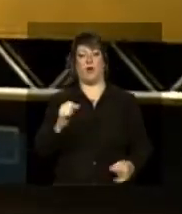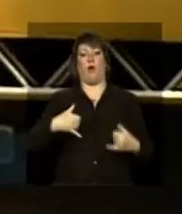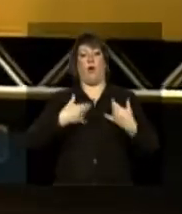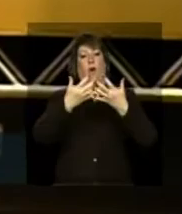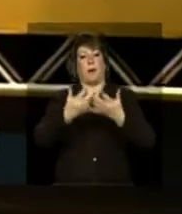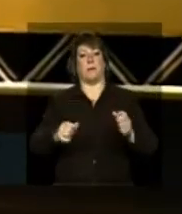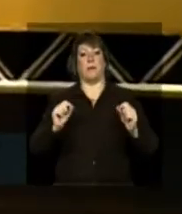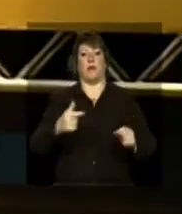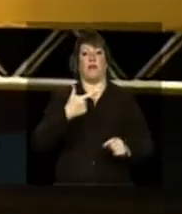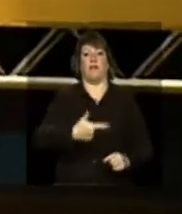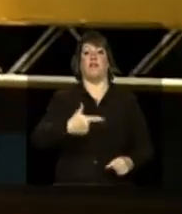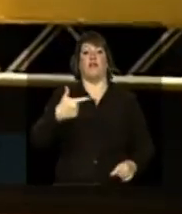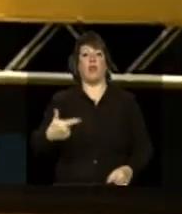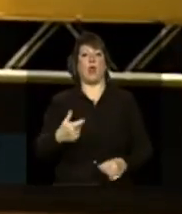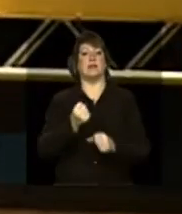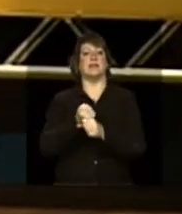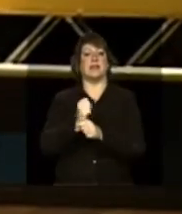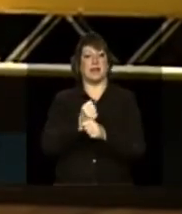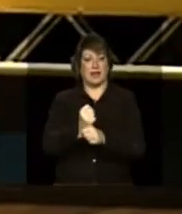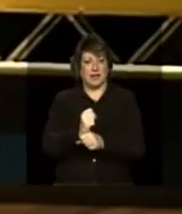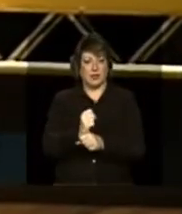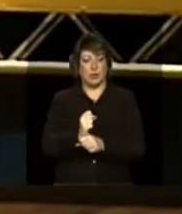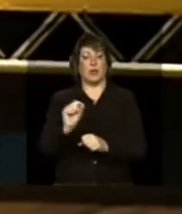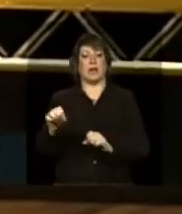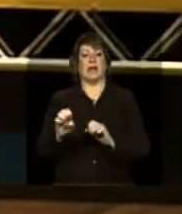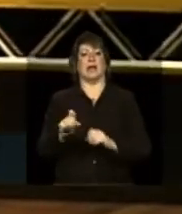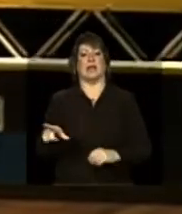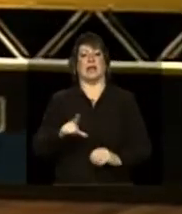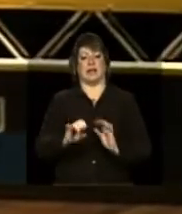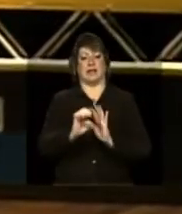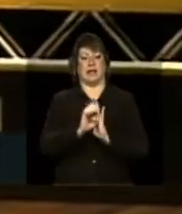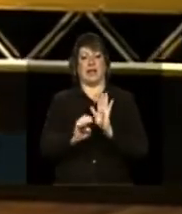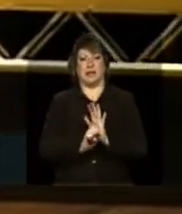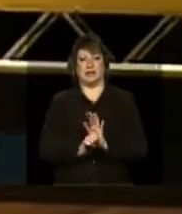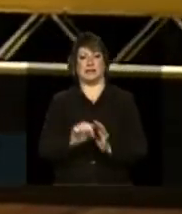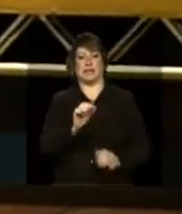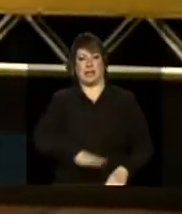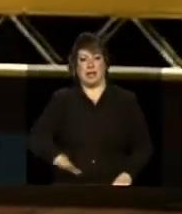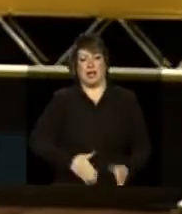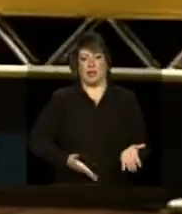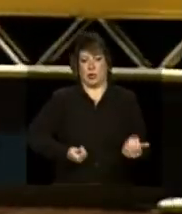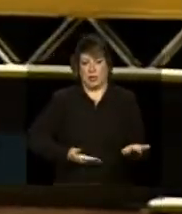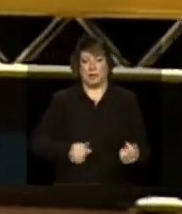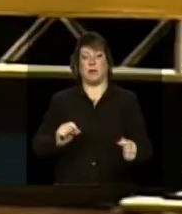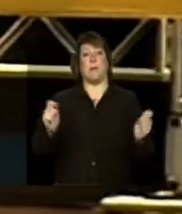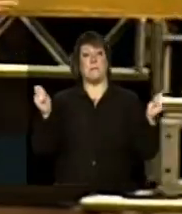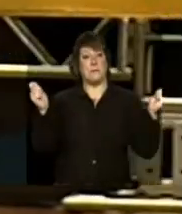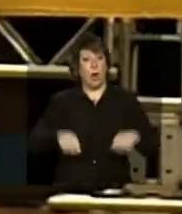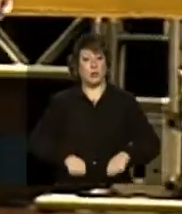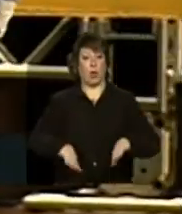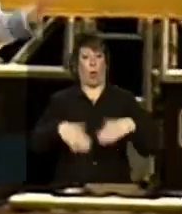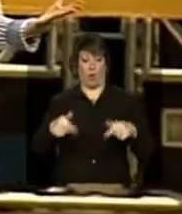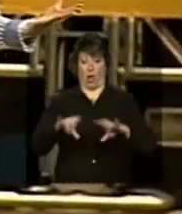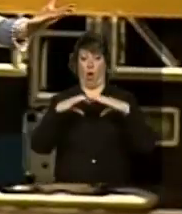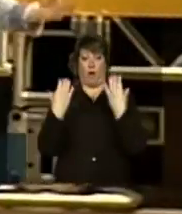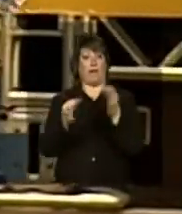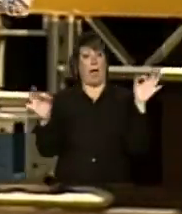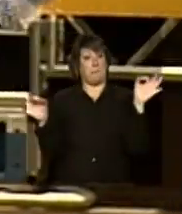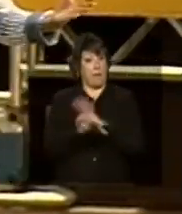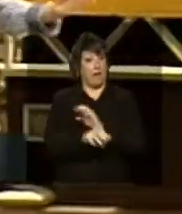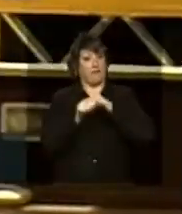comemorando os 22 anos do Estatuto da Criança e do Adolescente, possam, ao saírem desta